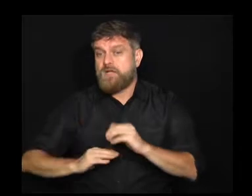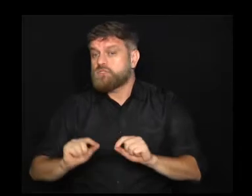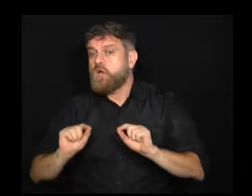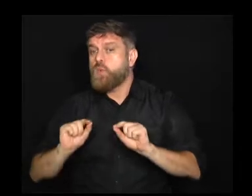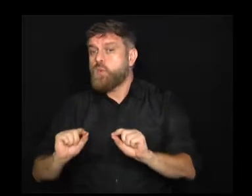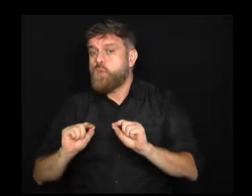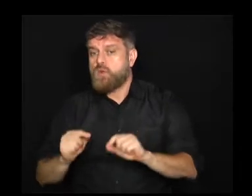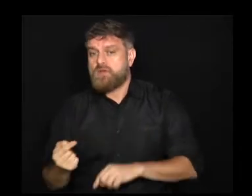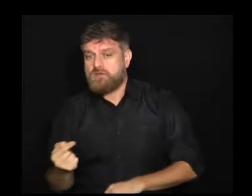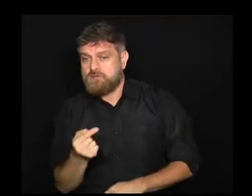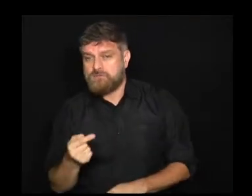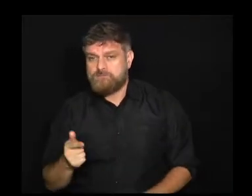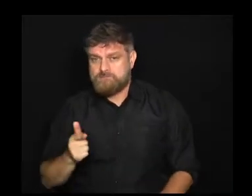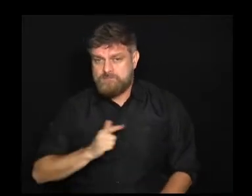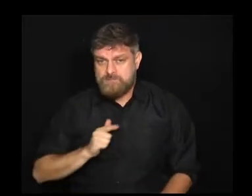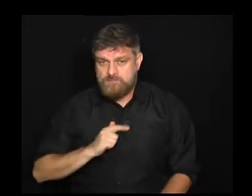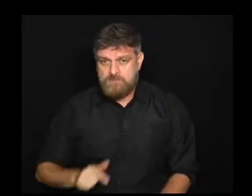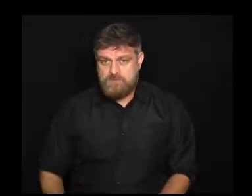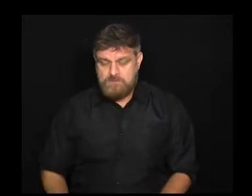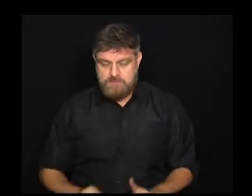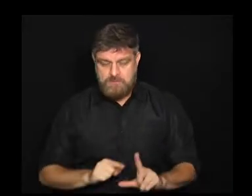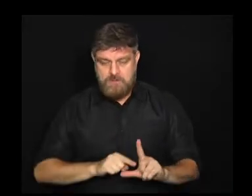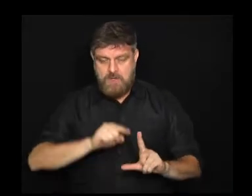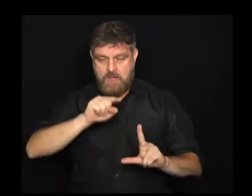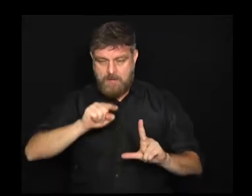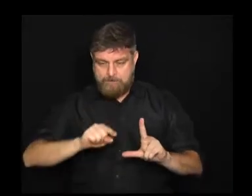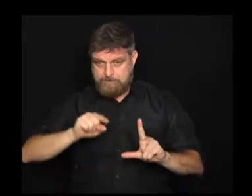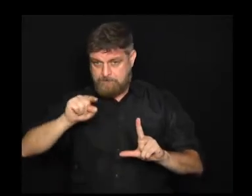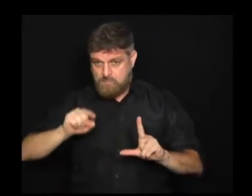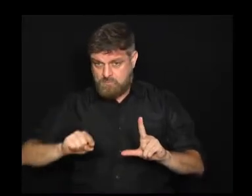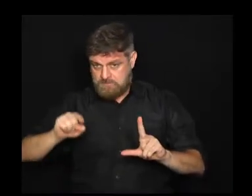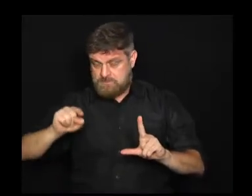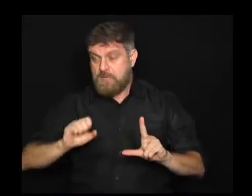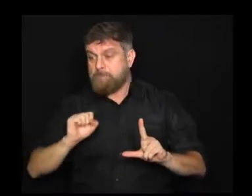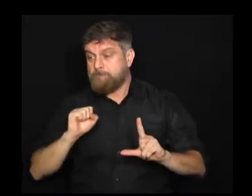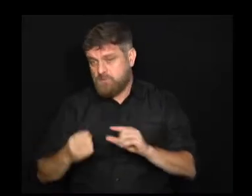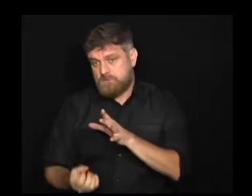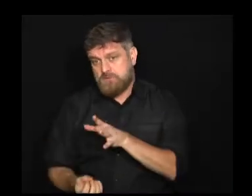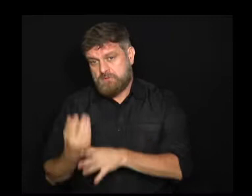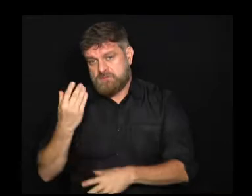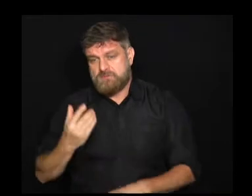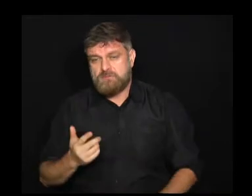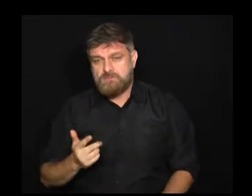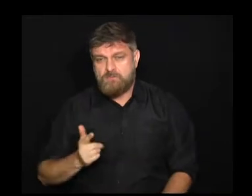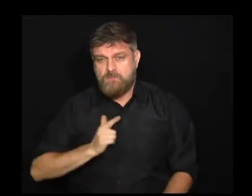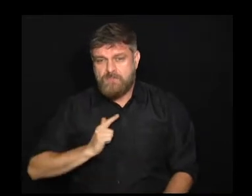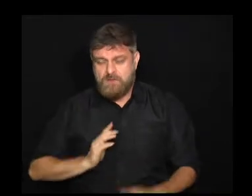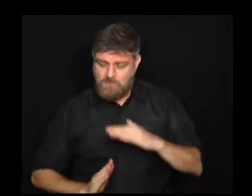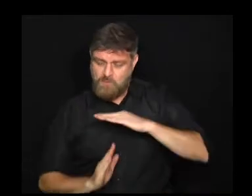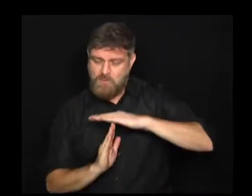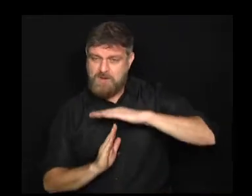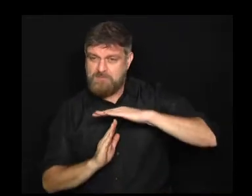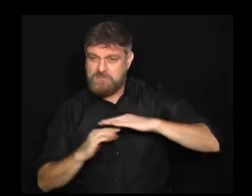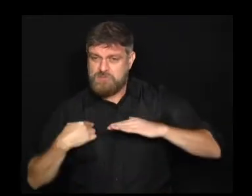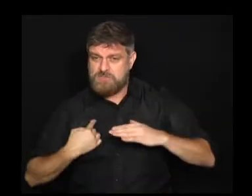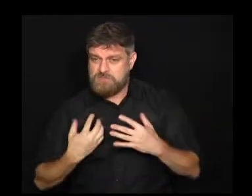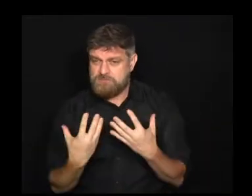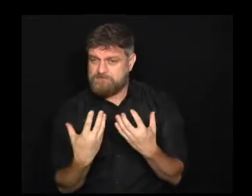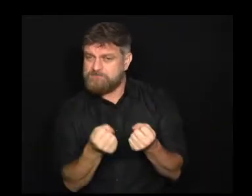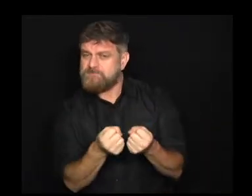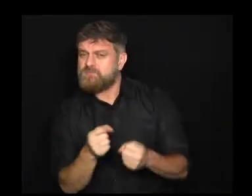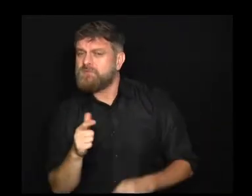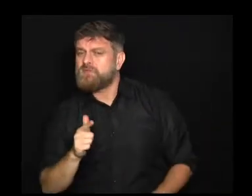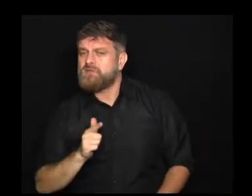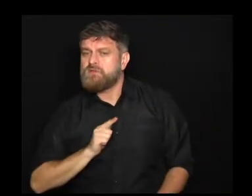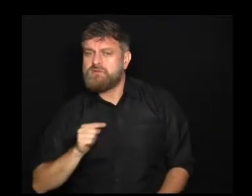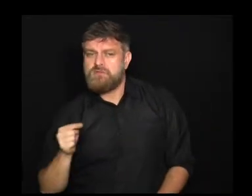palavras, é assumindo que alguma variação dentro da normalidade pode existir, então o máximo que a gente admitiria